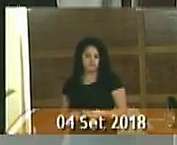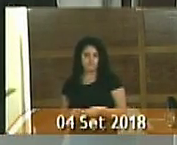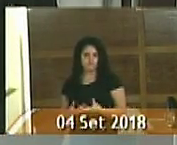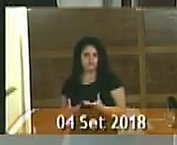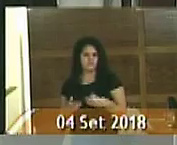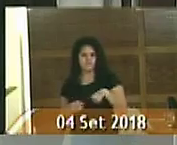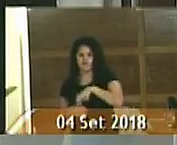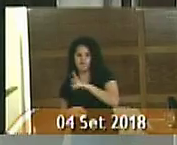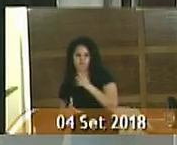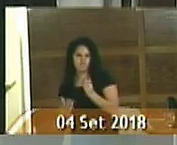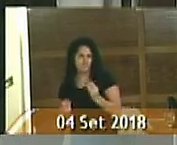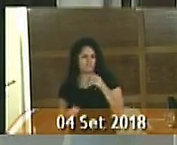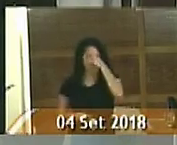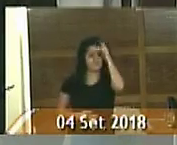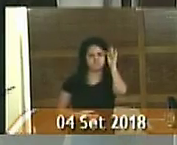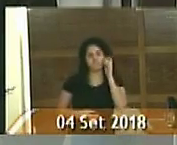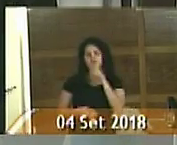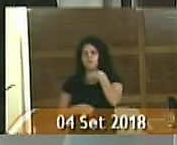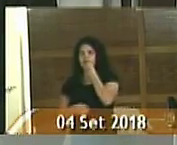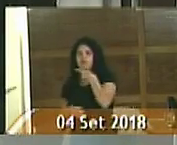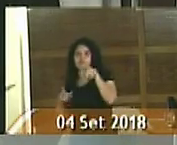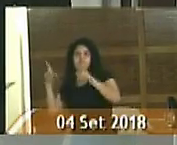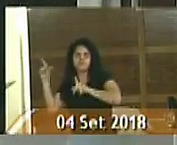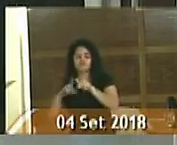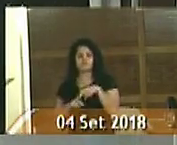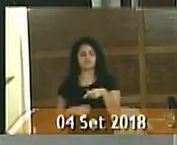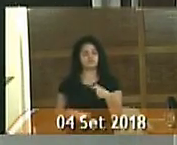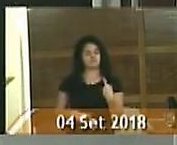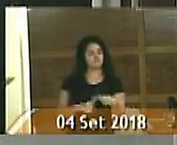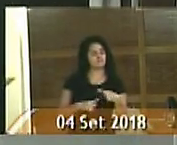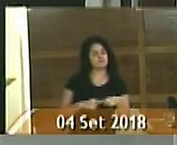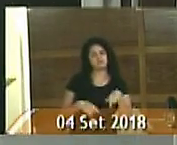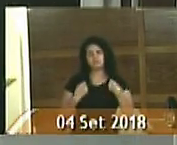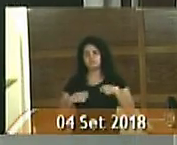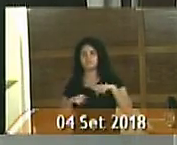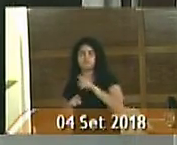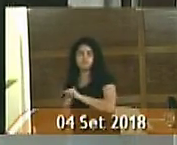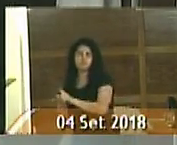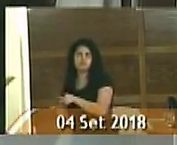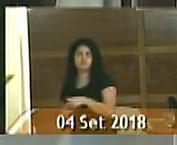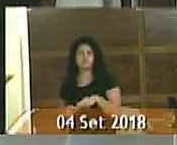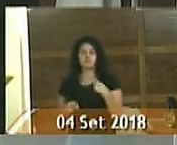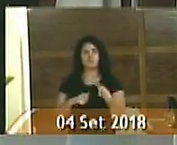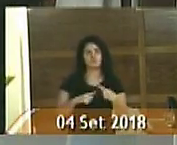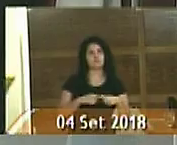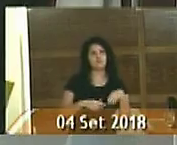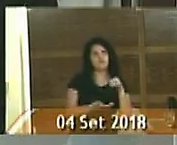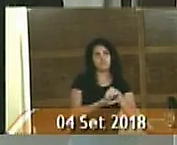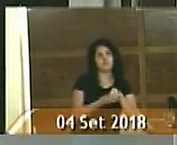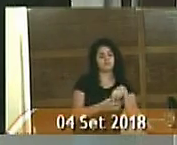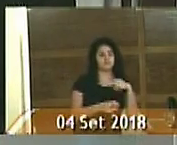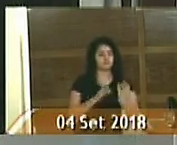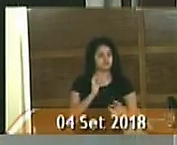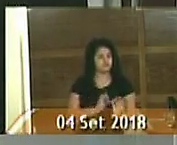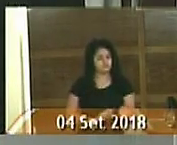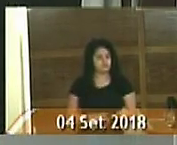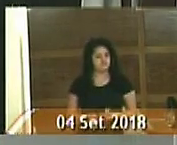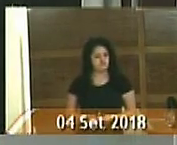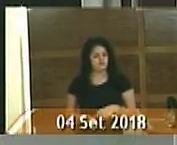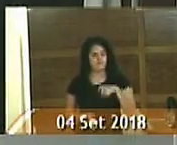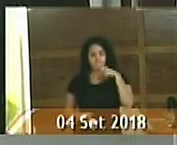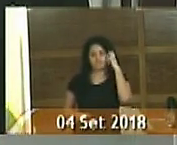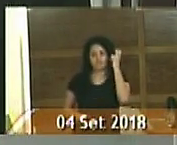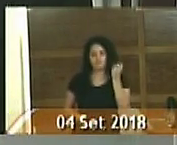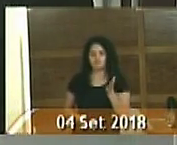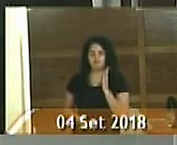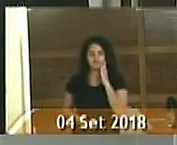monte de gente dar entrevista na TV. É porque tinha que ser assim. É porque é falta de gestão, de vergonha